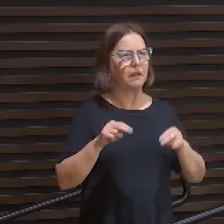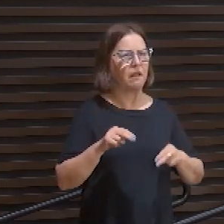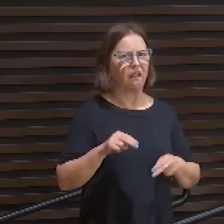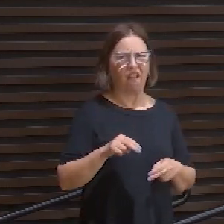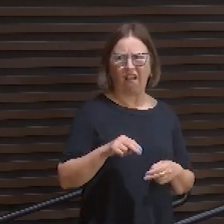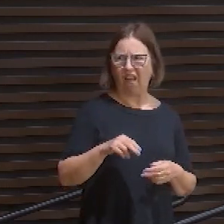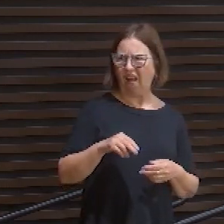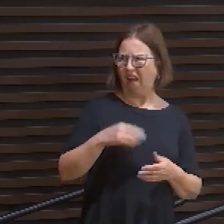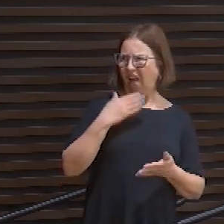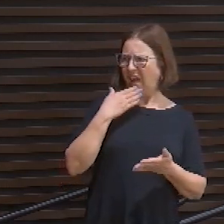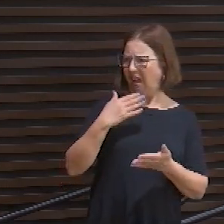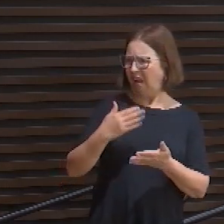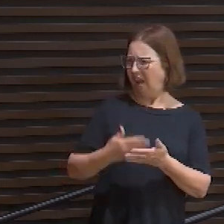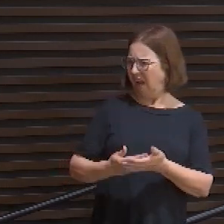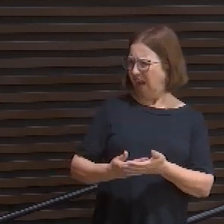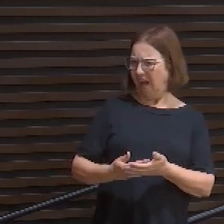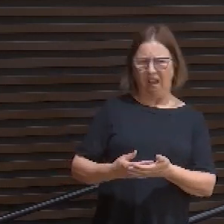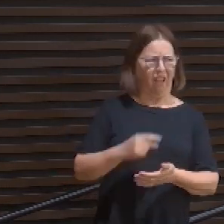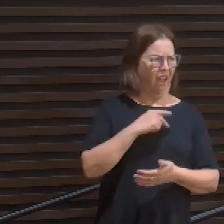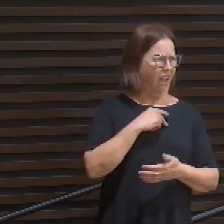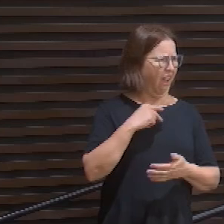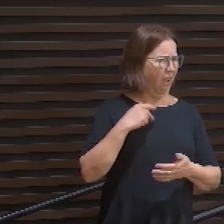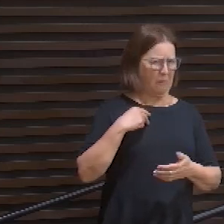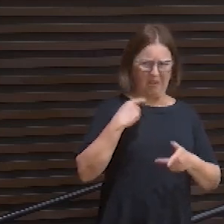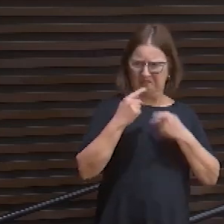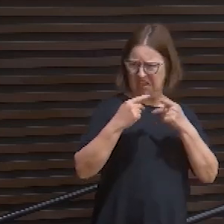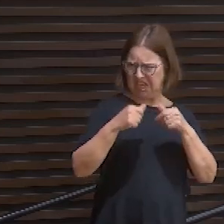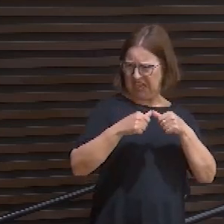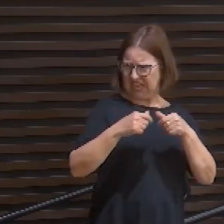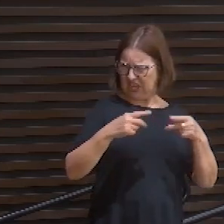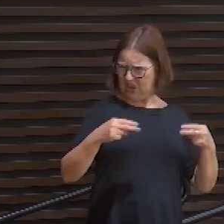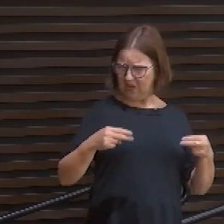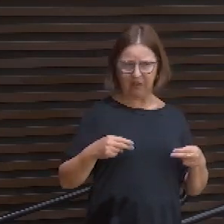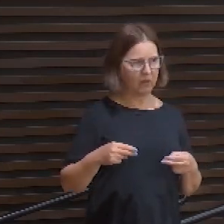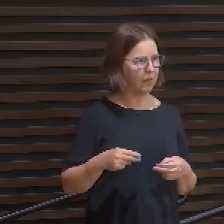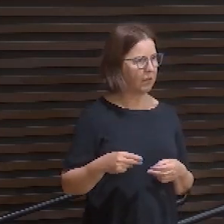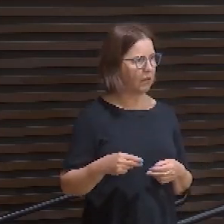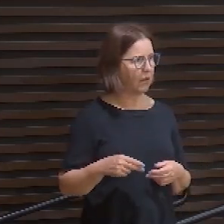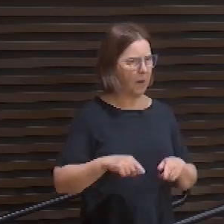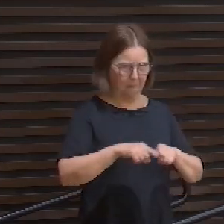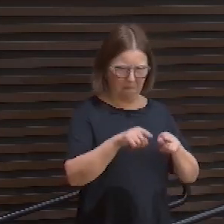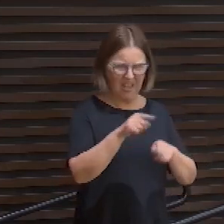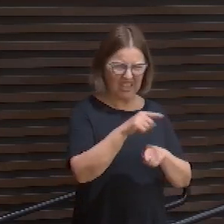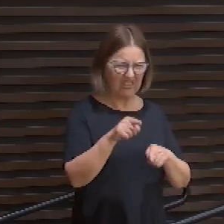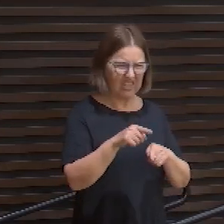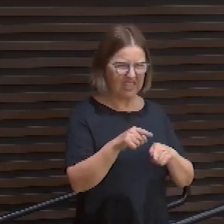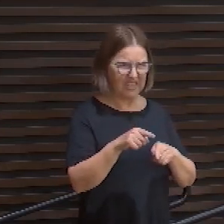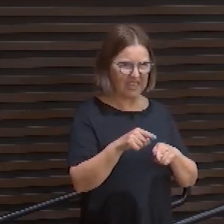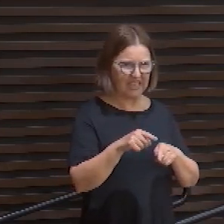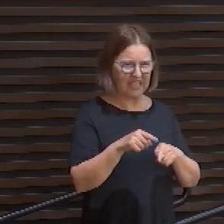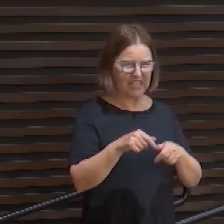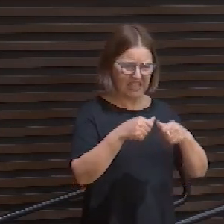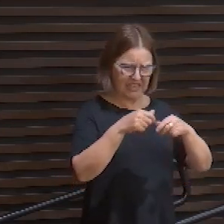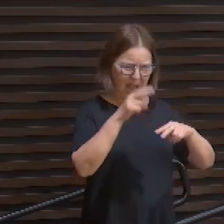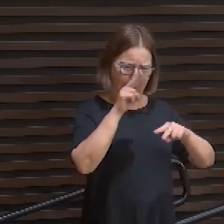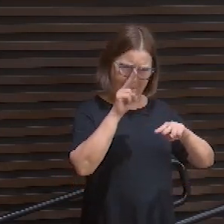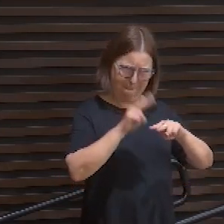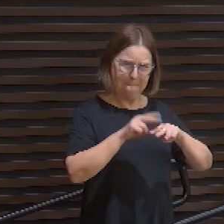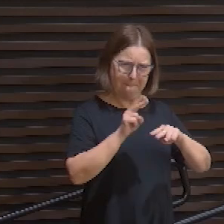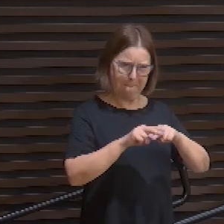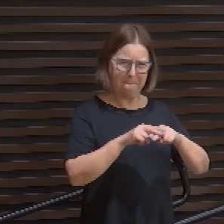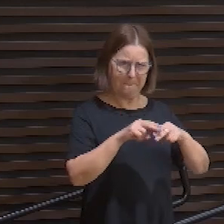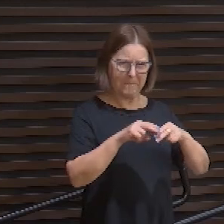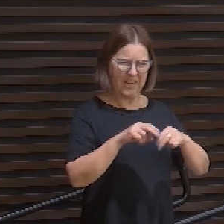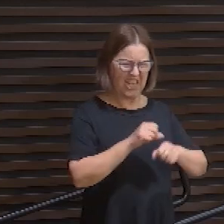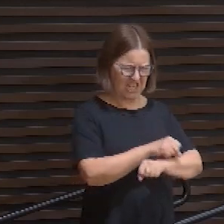pastor Maurício está falando umas coisas esquisitas. Esquisita porque você vive preso nisso, criatura. O evangelho é para